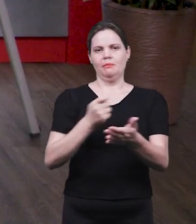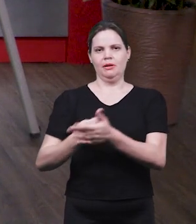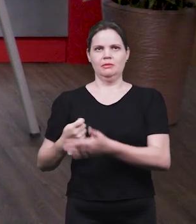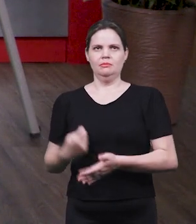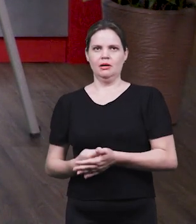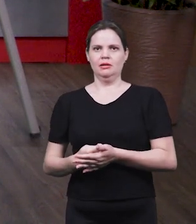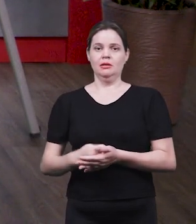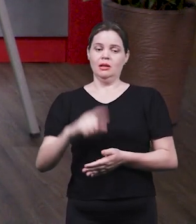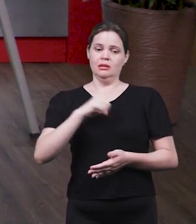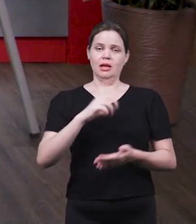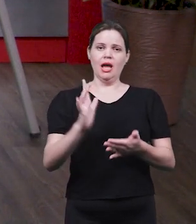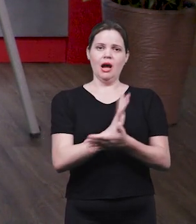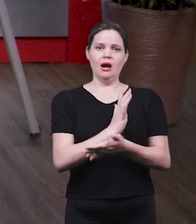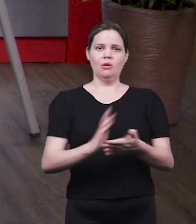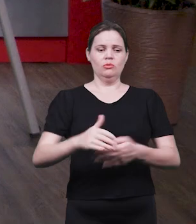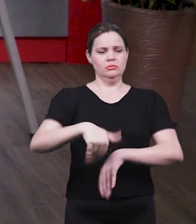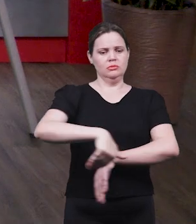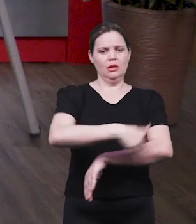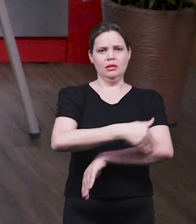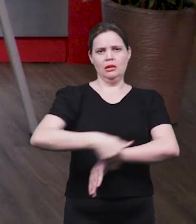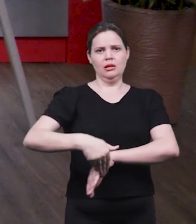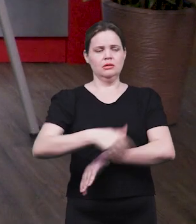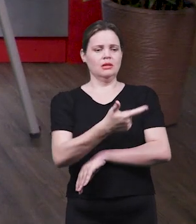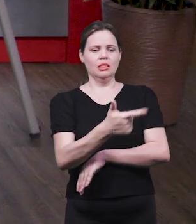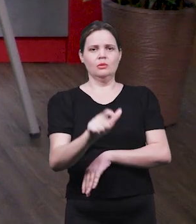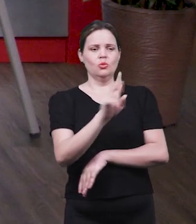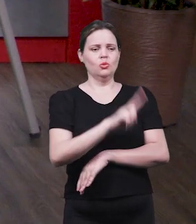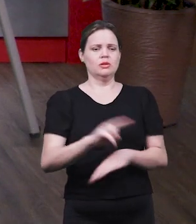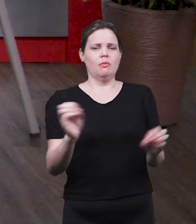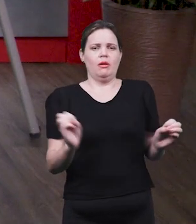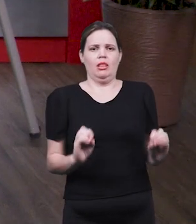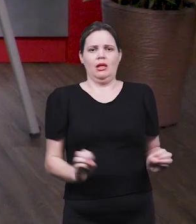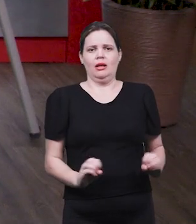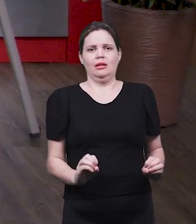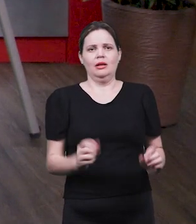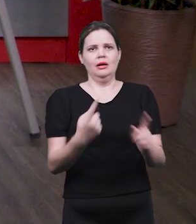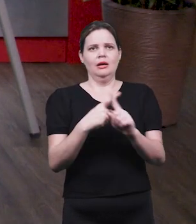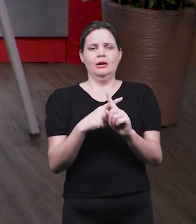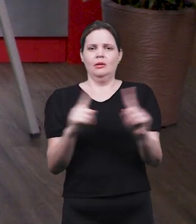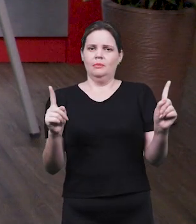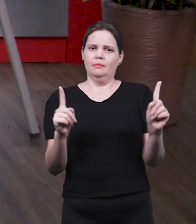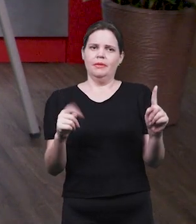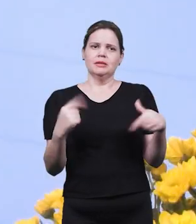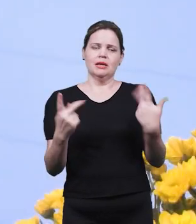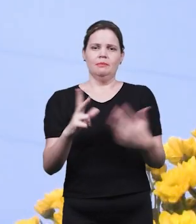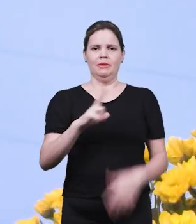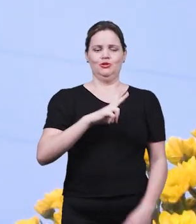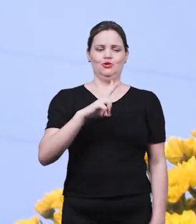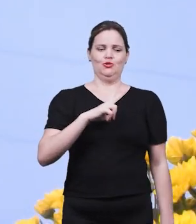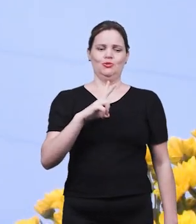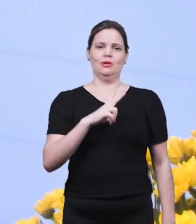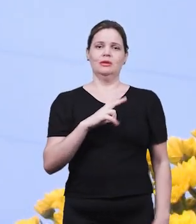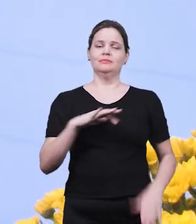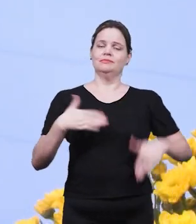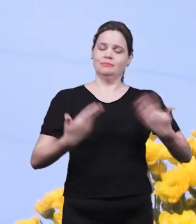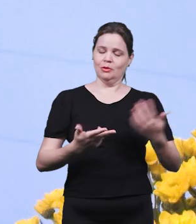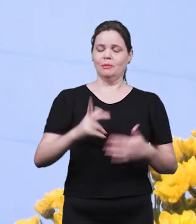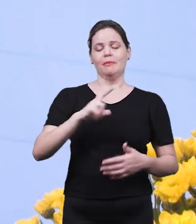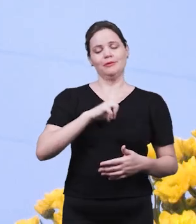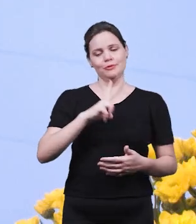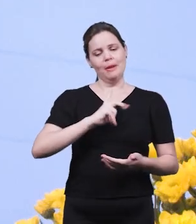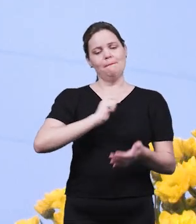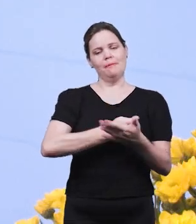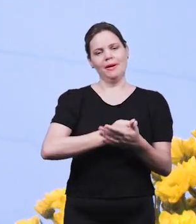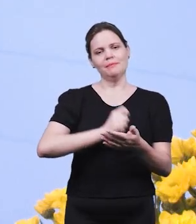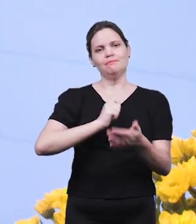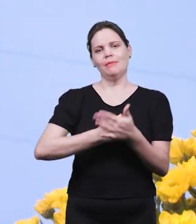nenhuma, ocupados por particular, mas são fontes de renda. Os particulares pagam taxas para